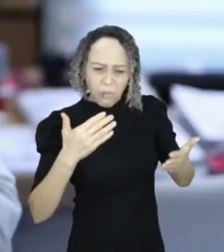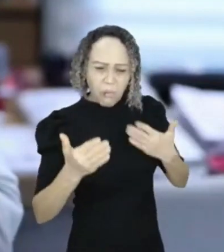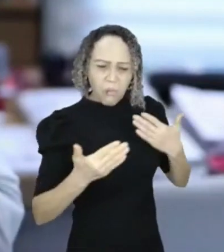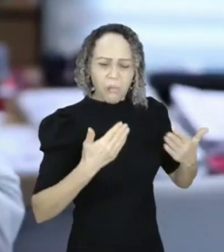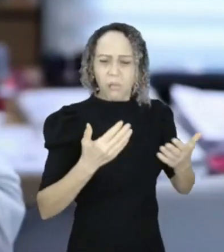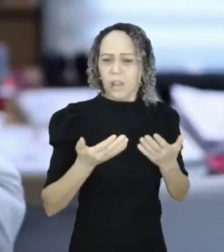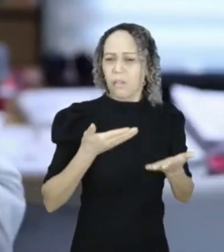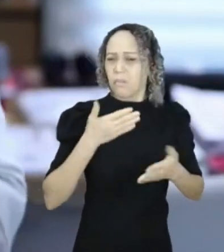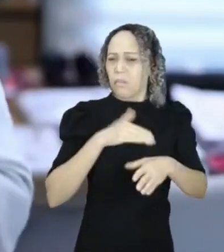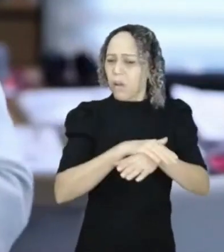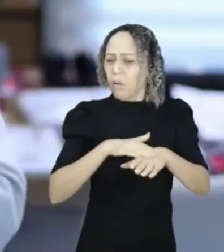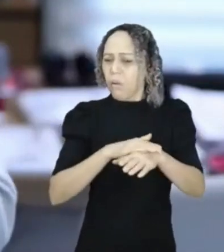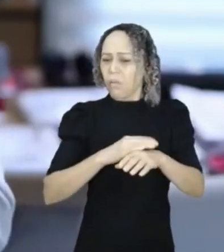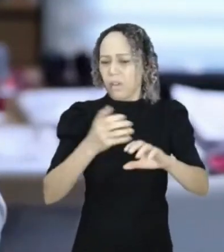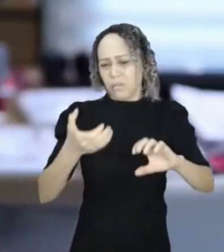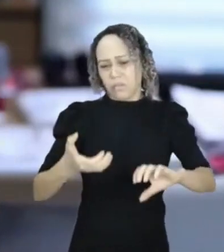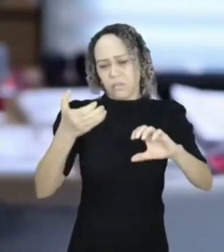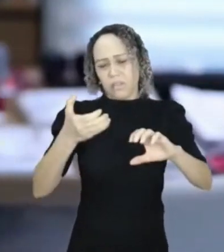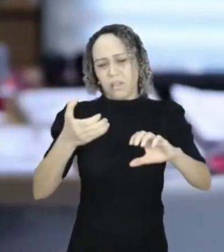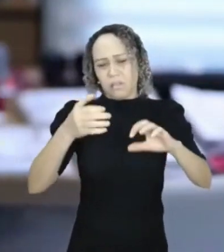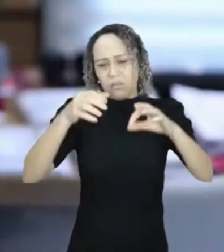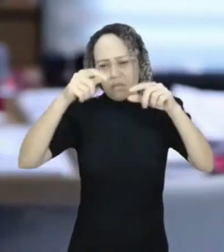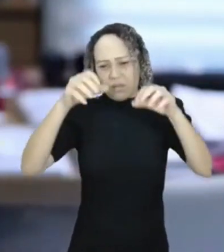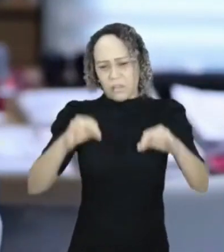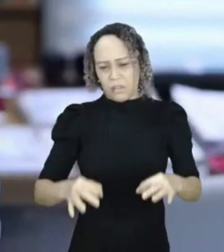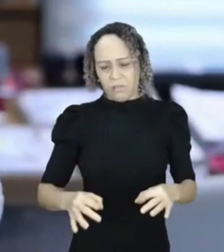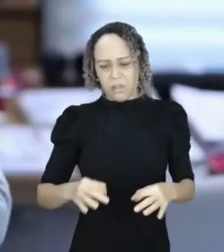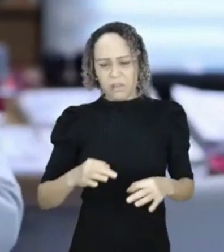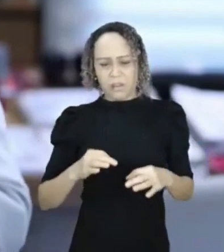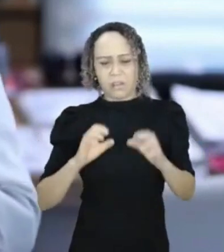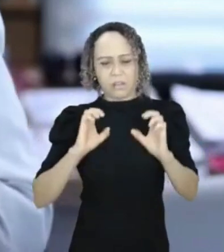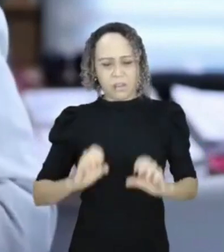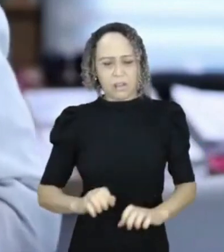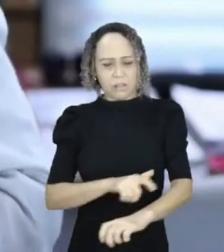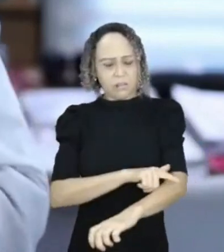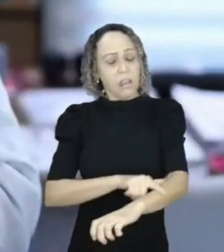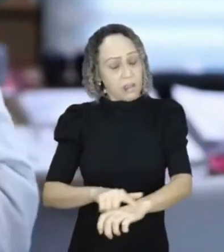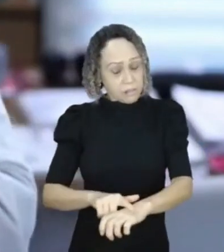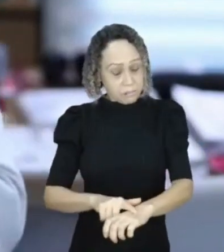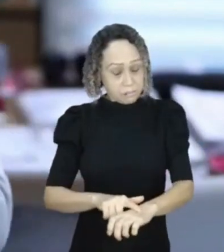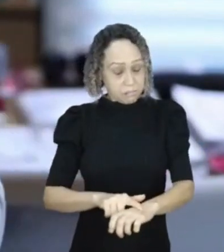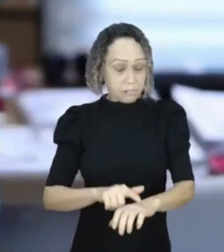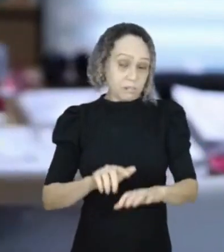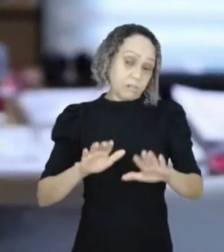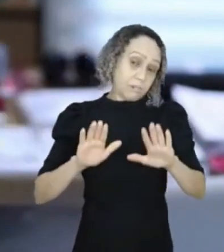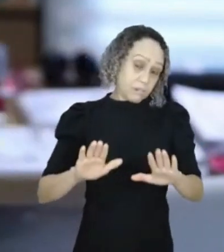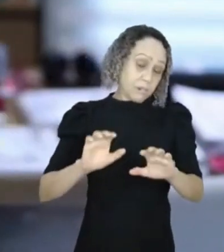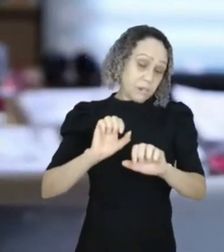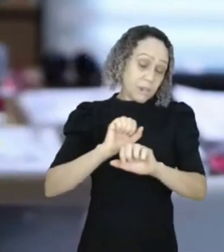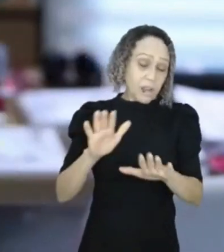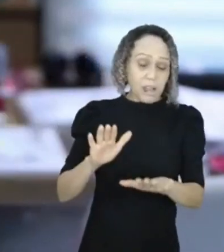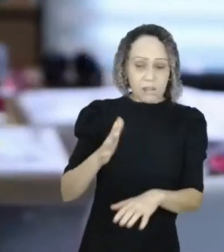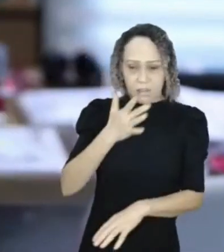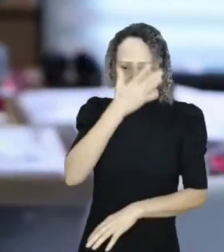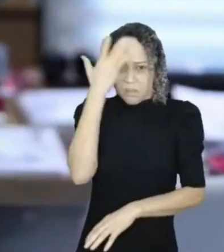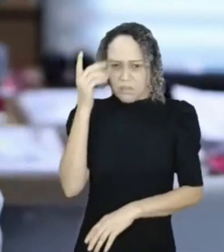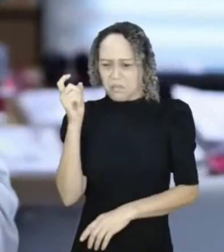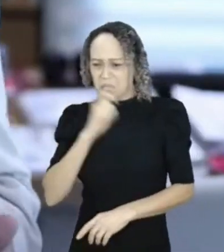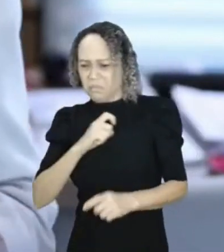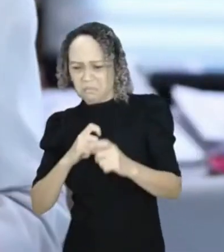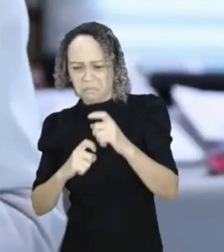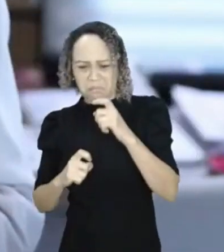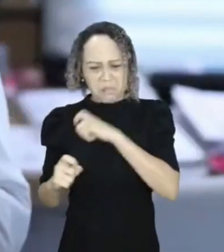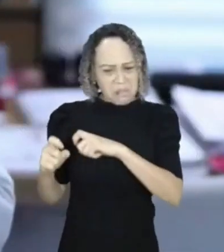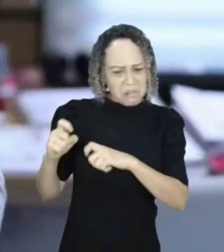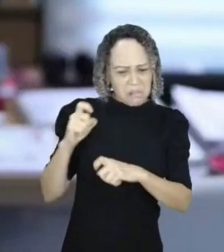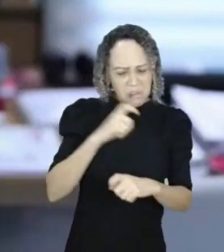com o Congresso Nacional. Obviamente que não dá para você concordar com mentiras. Se alguém tiver um comportamento leviano, se alguém